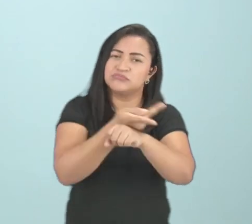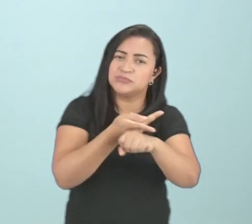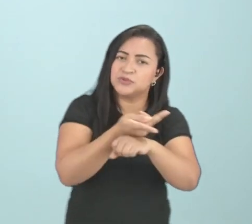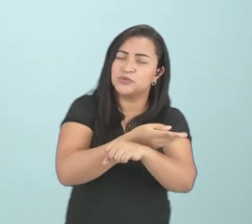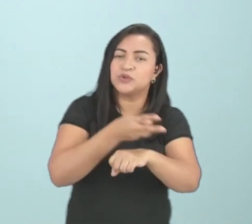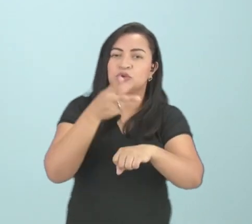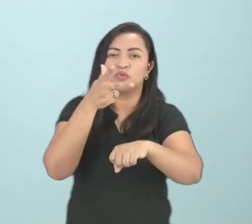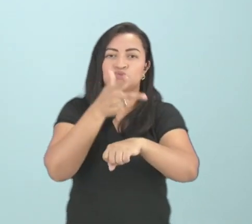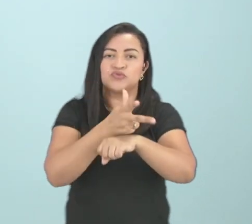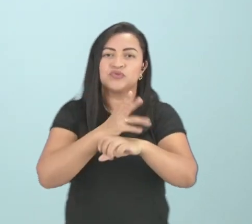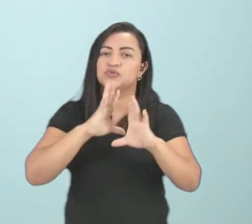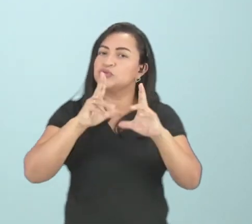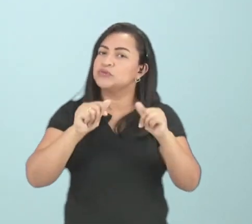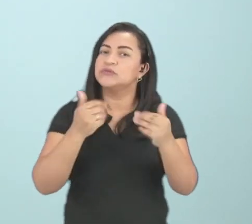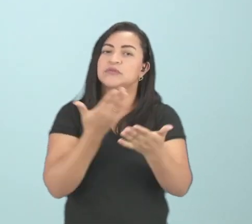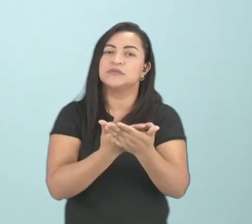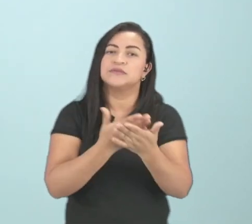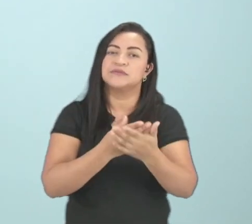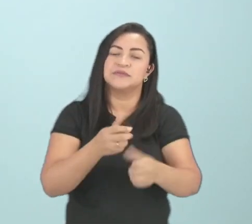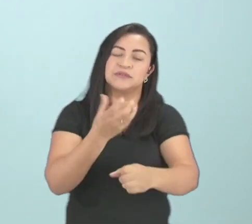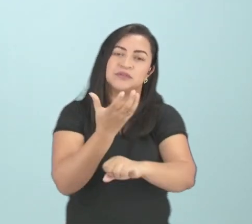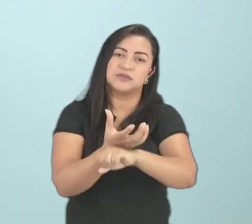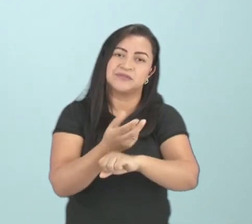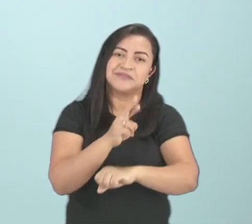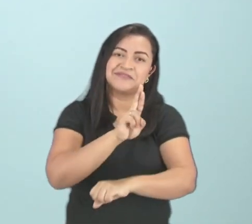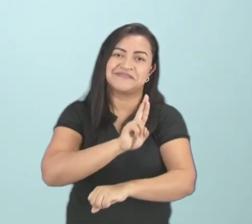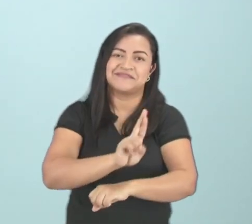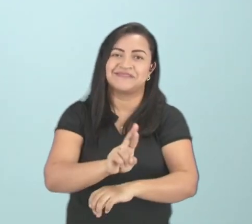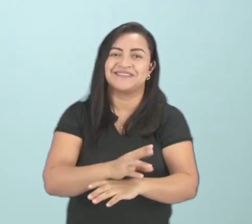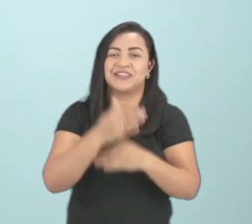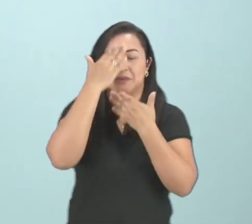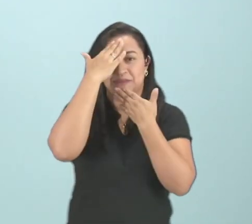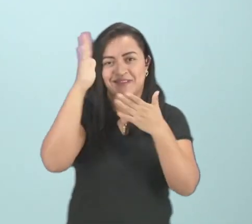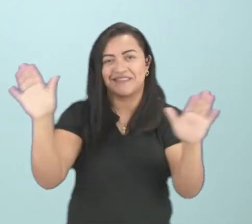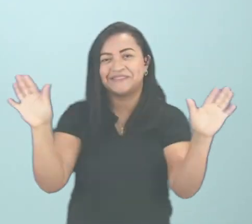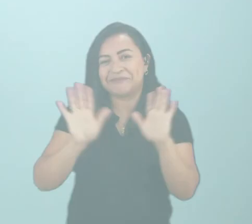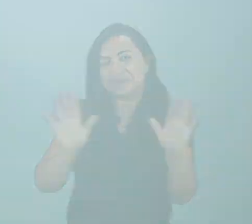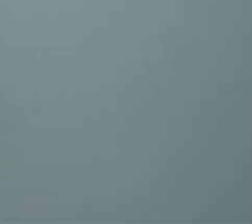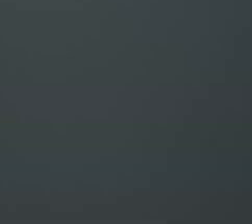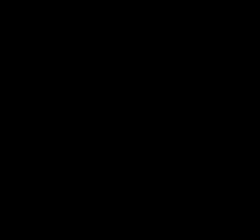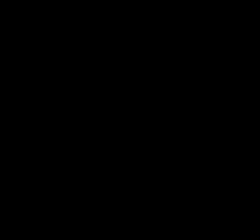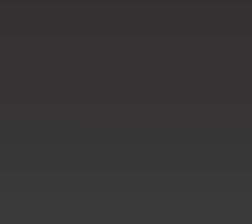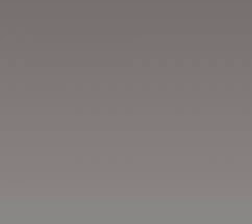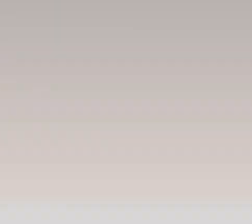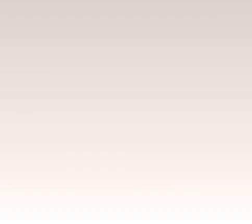todo o conteúdo do ensino religioso. Tudo bem? Obrigado e fica com Deus.